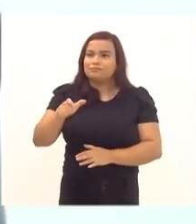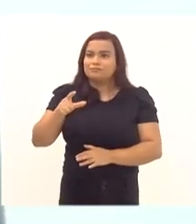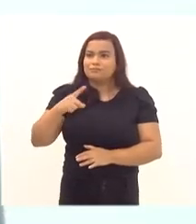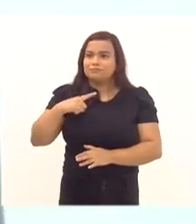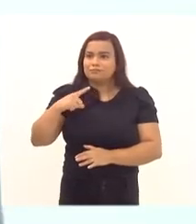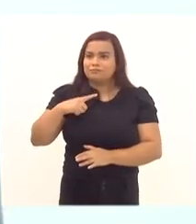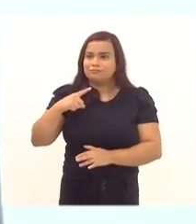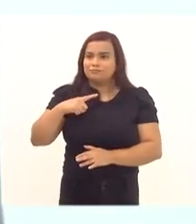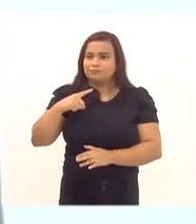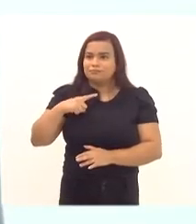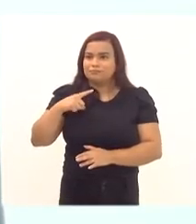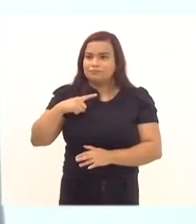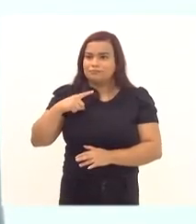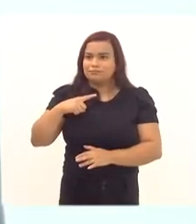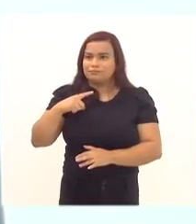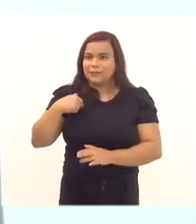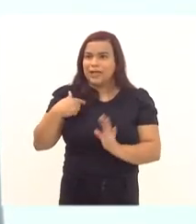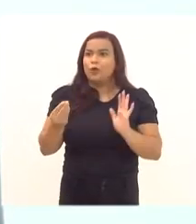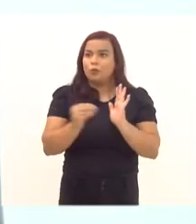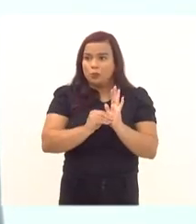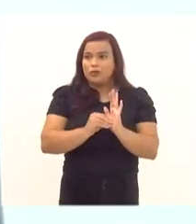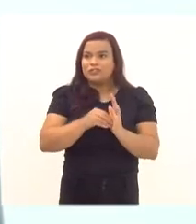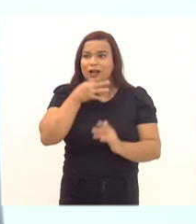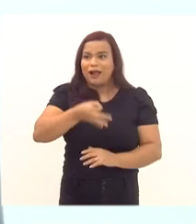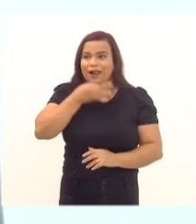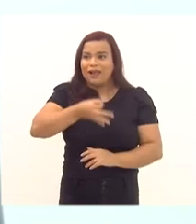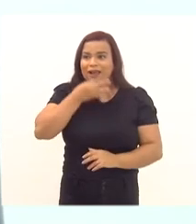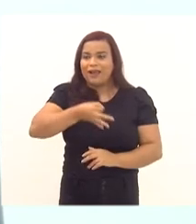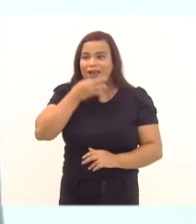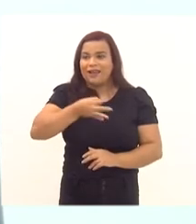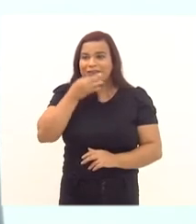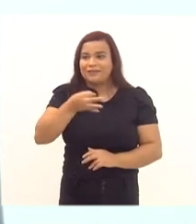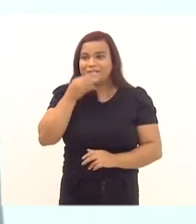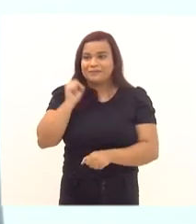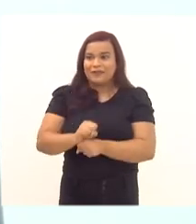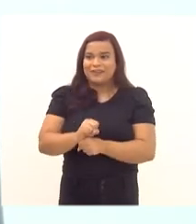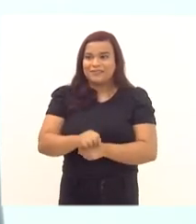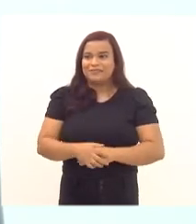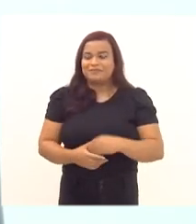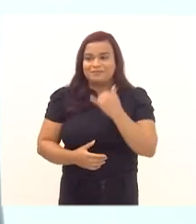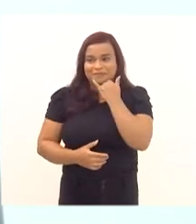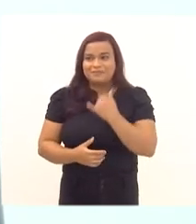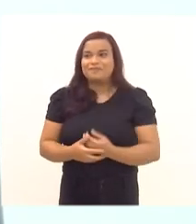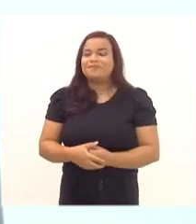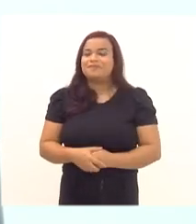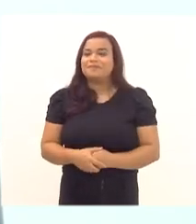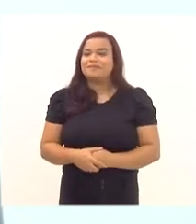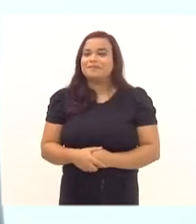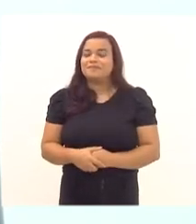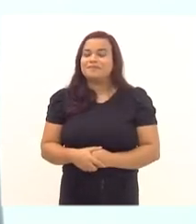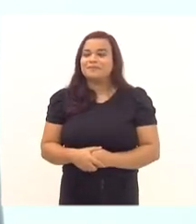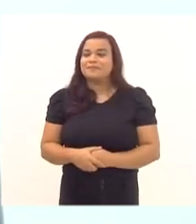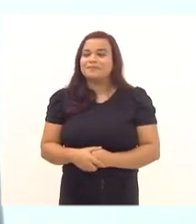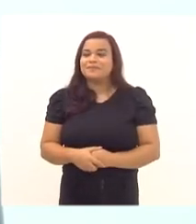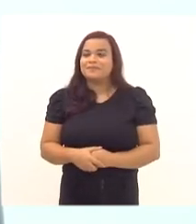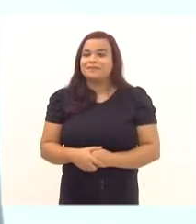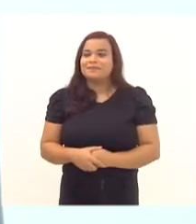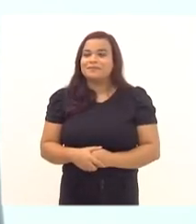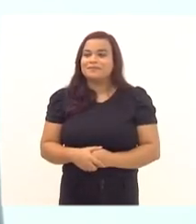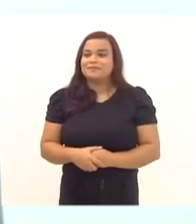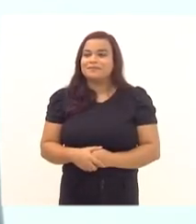um lixo eu botei aqui O meu tempo para não e é isso aí